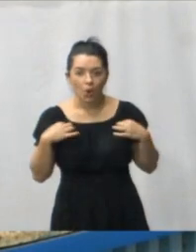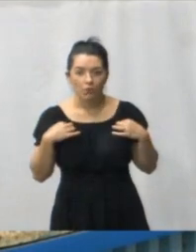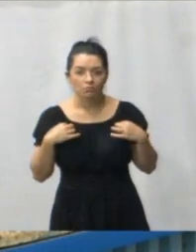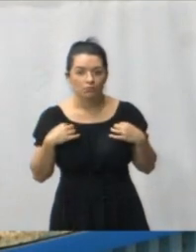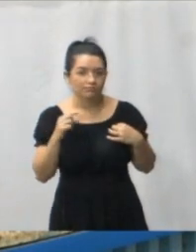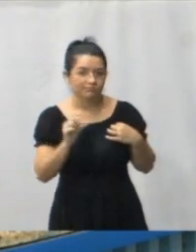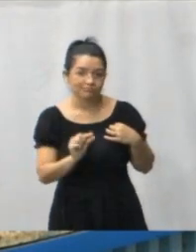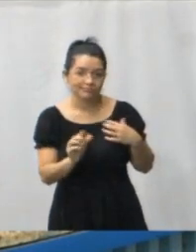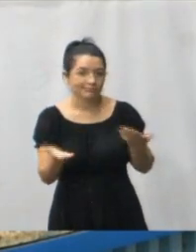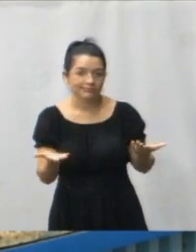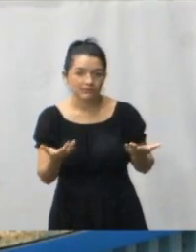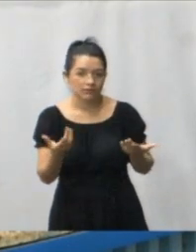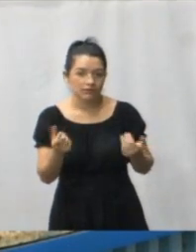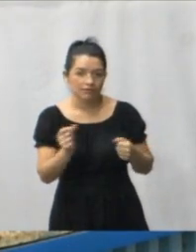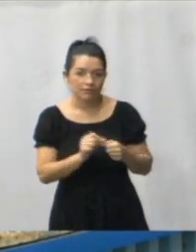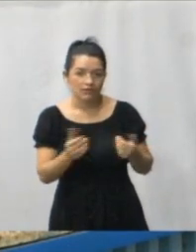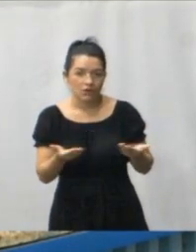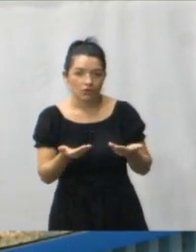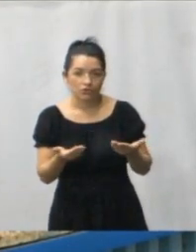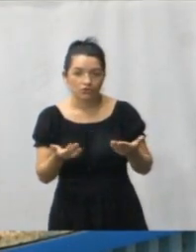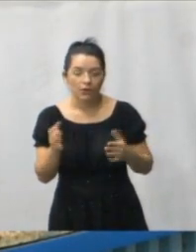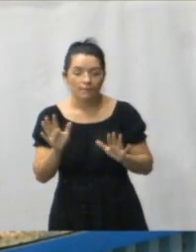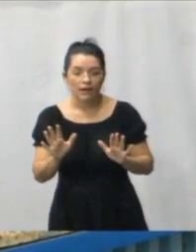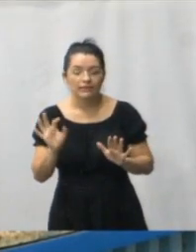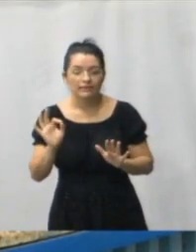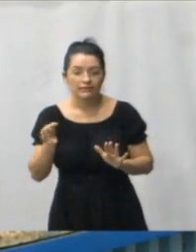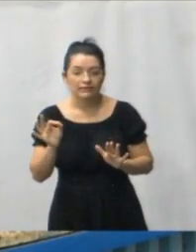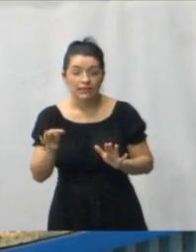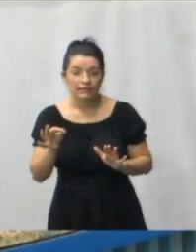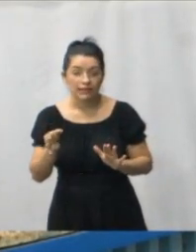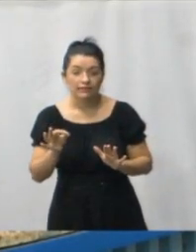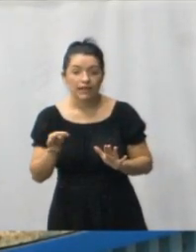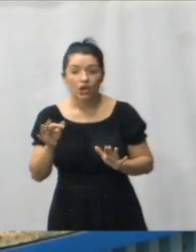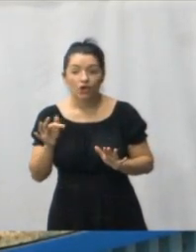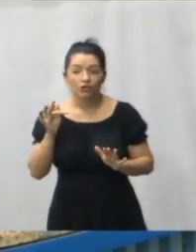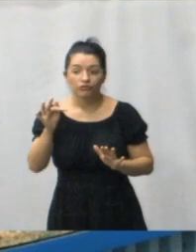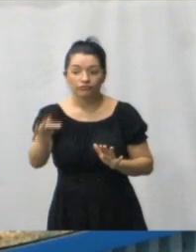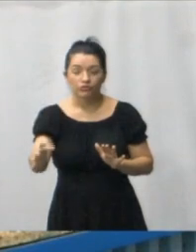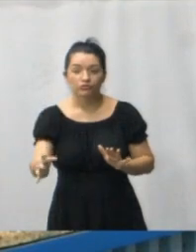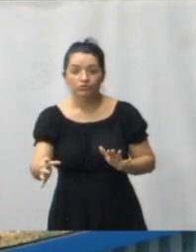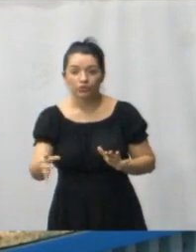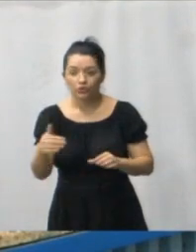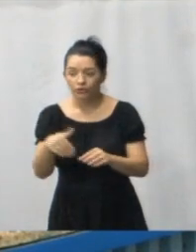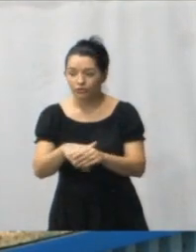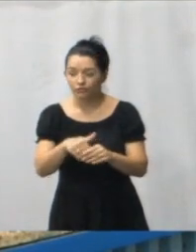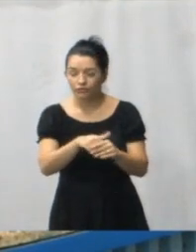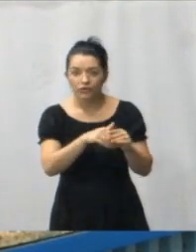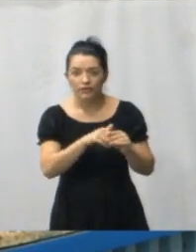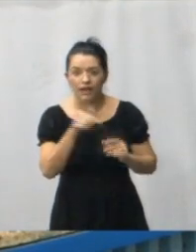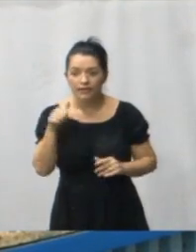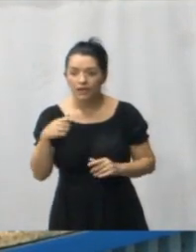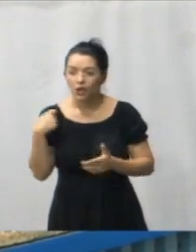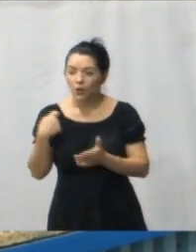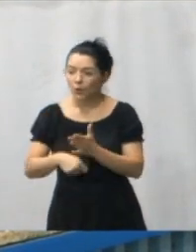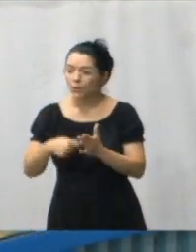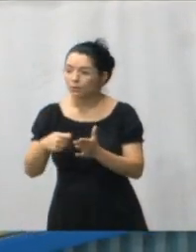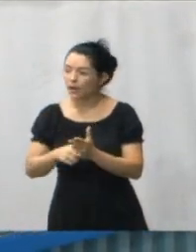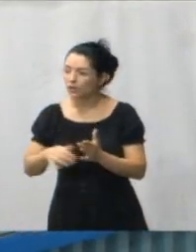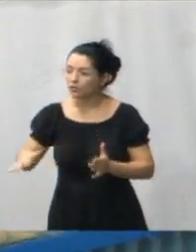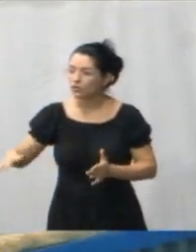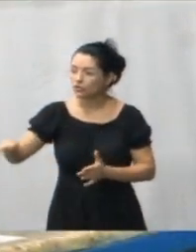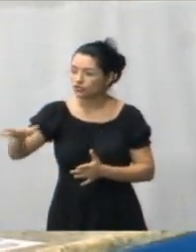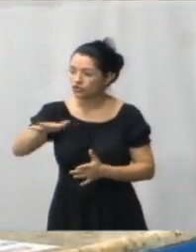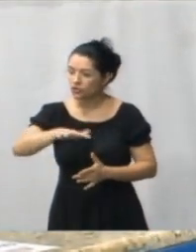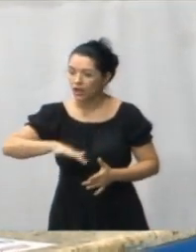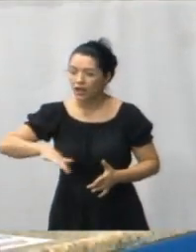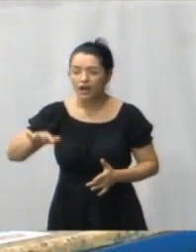muito em breve aqui nessa casa, não é só do Deninho. Essa é uma luta do Piquê, do Luiz, Duda, Luísio, Armandinho,